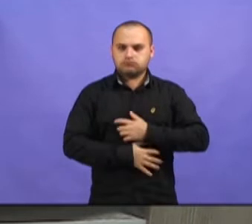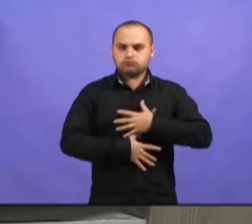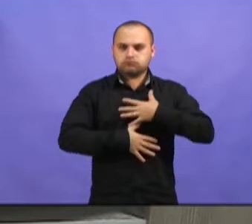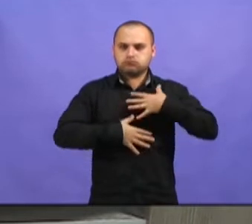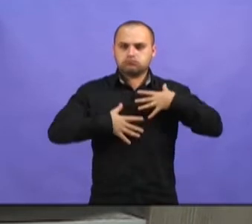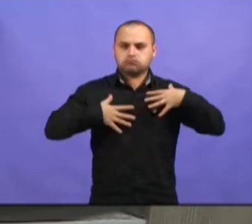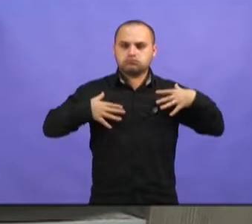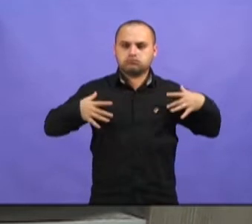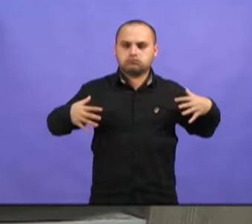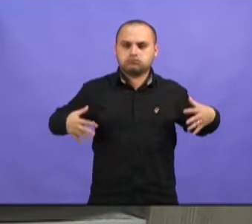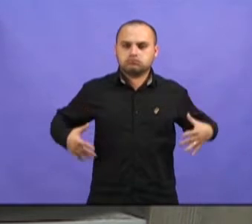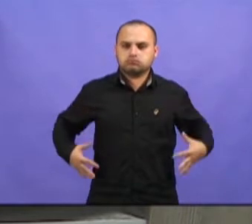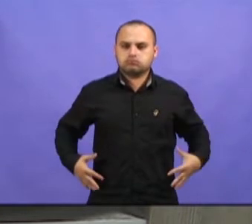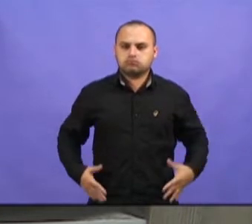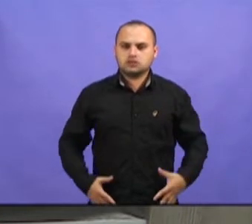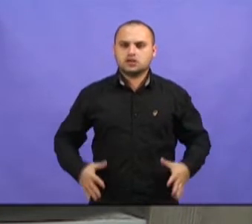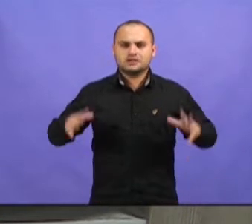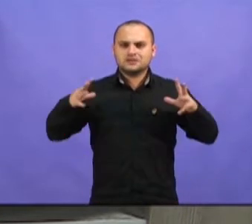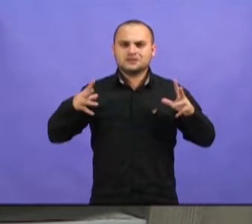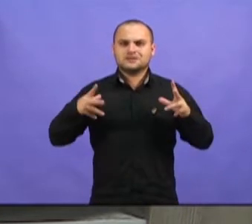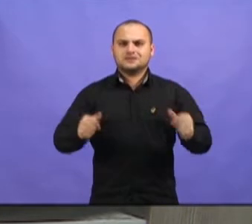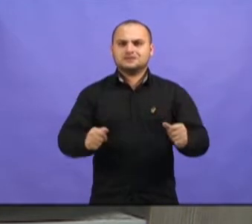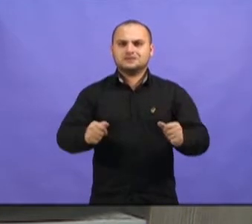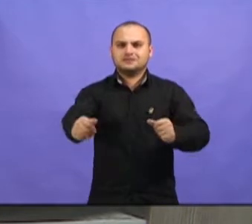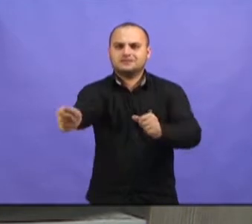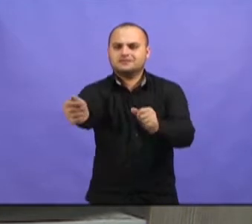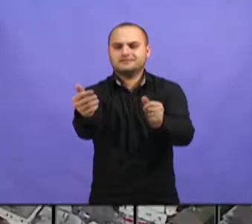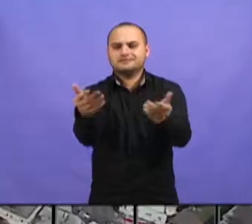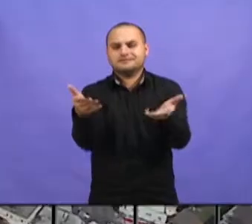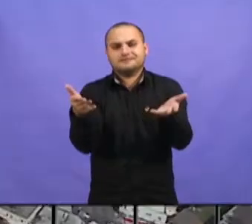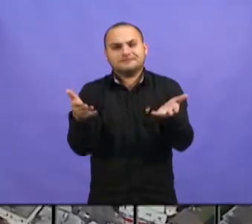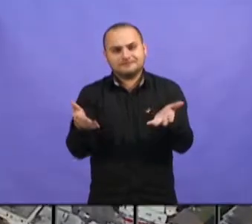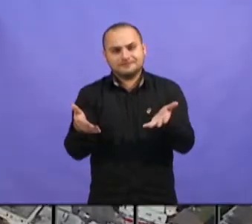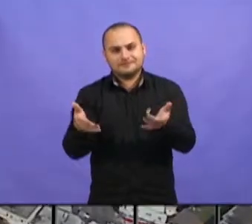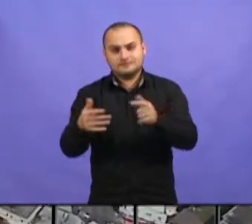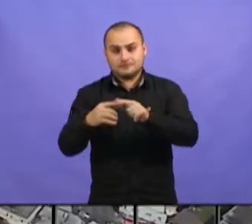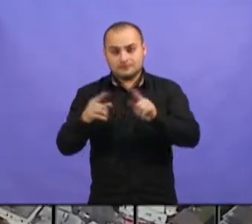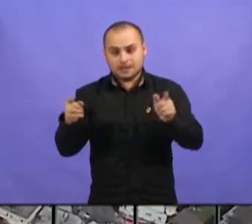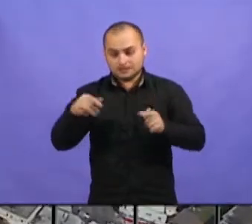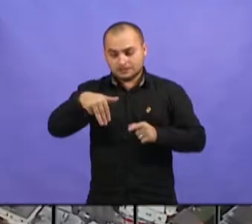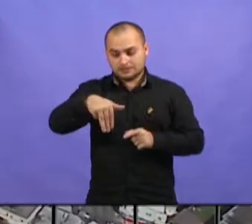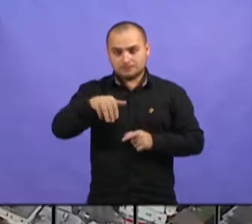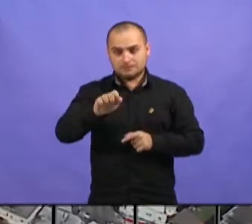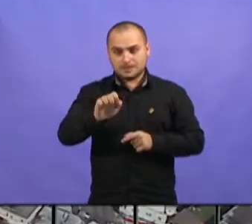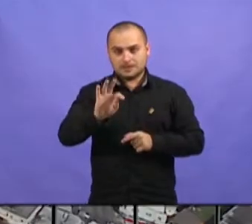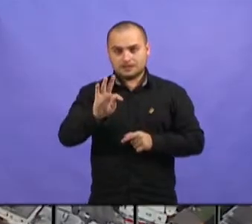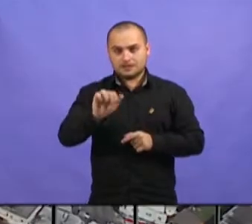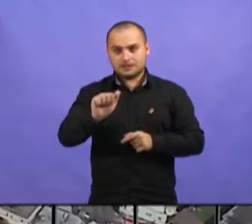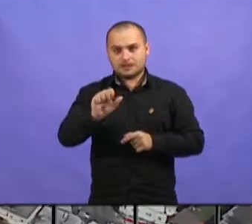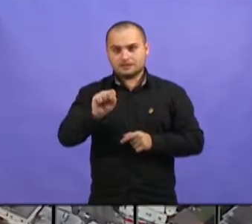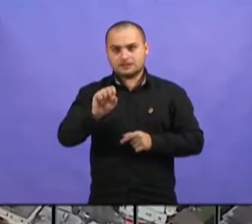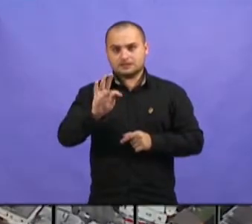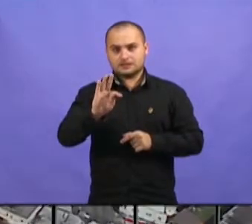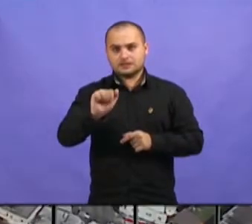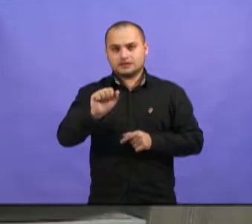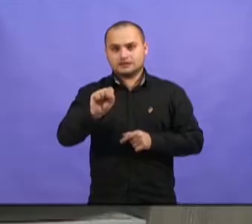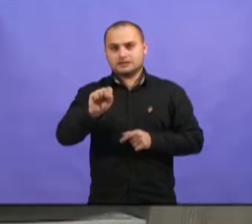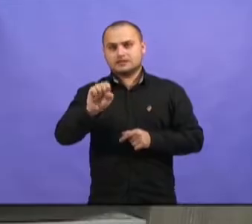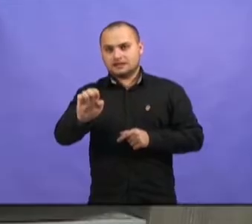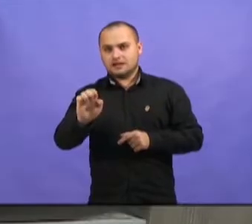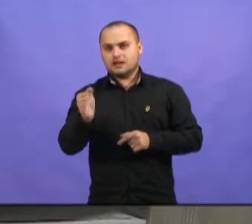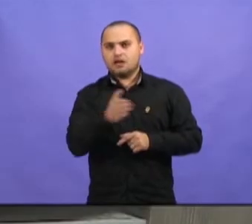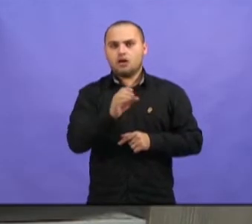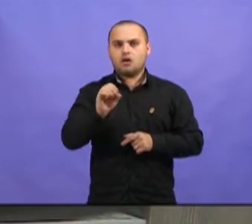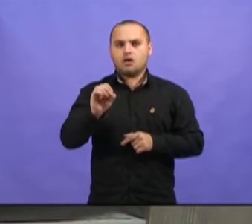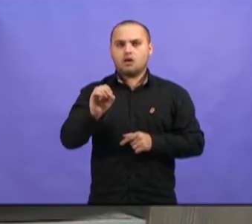organismo, né? No pulmão, no tórax. Mas a metástase óssea é a mais frequente do câncer ósseo, do